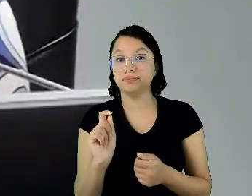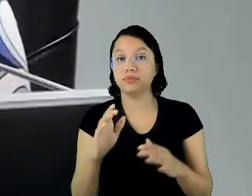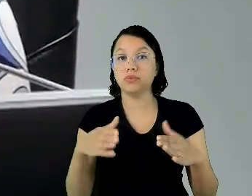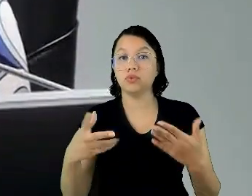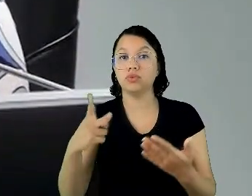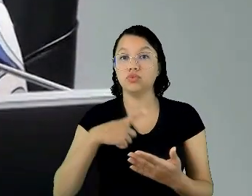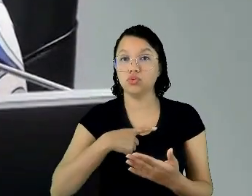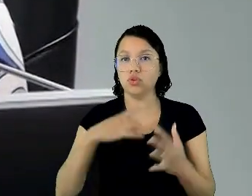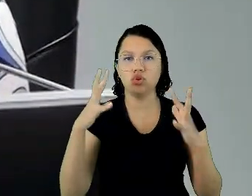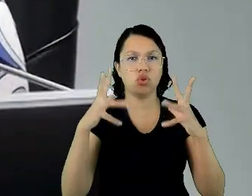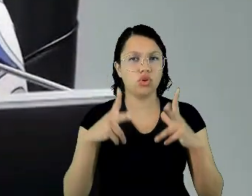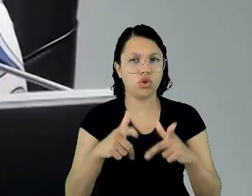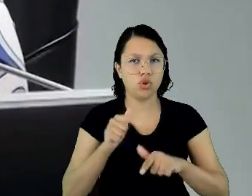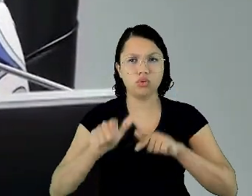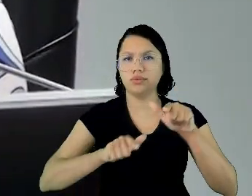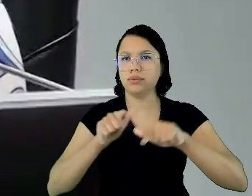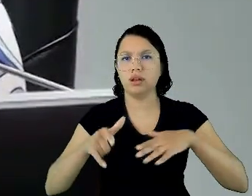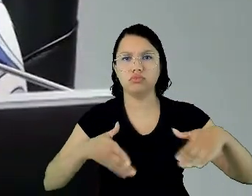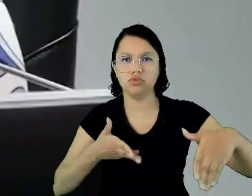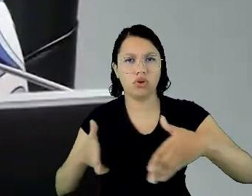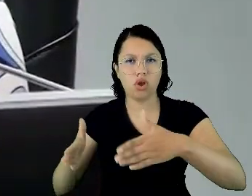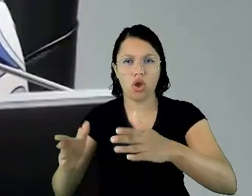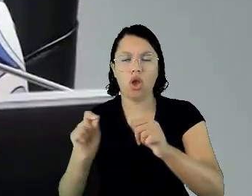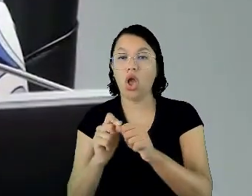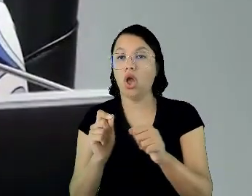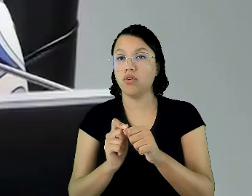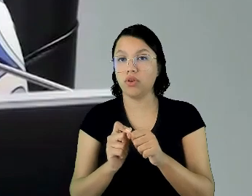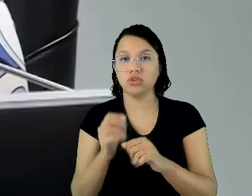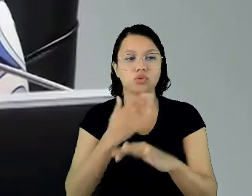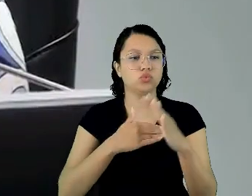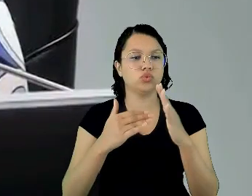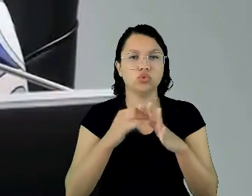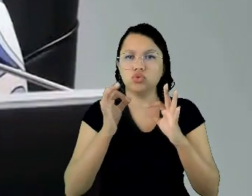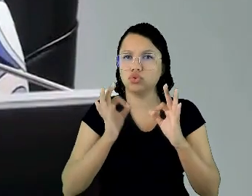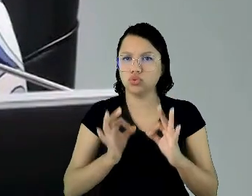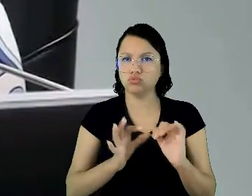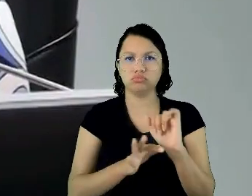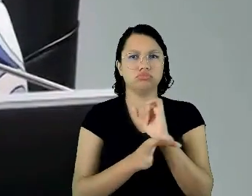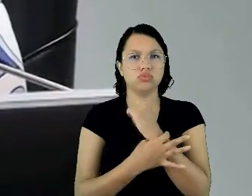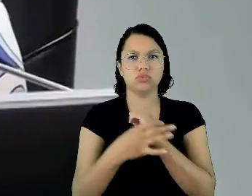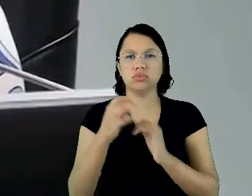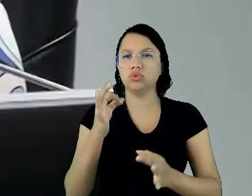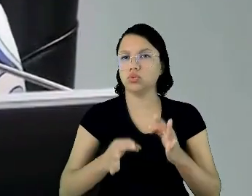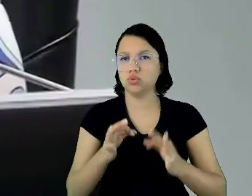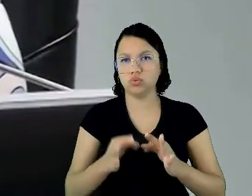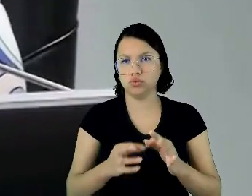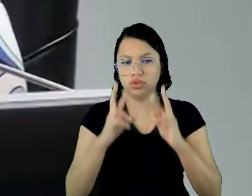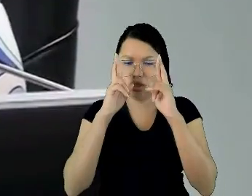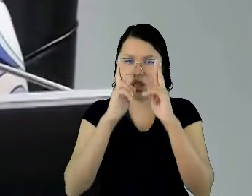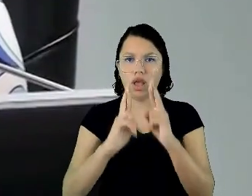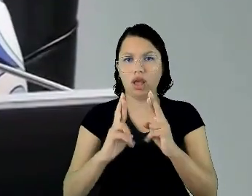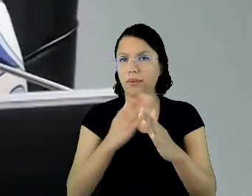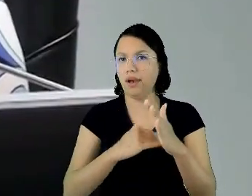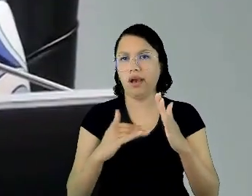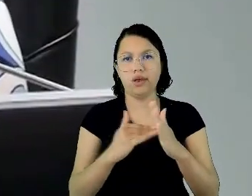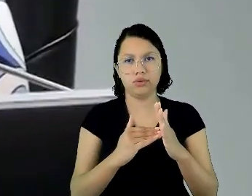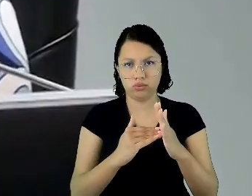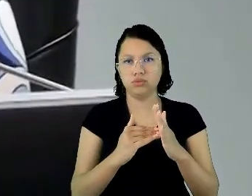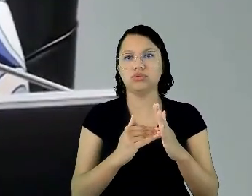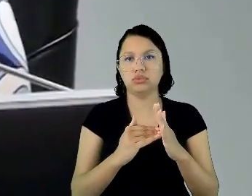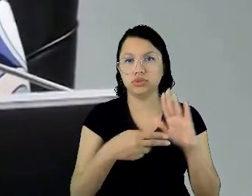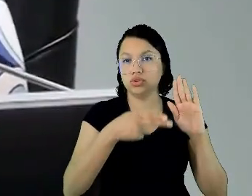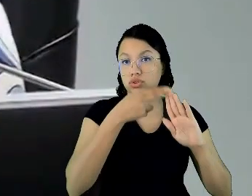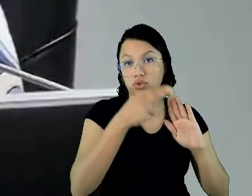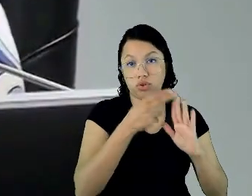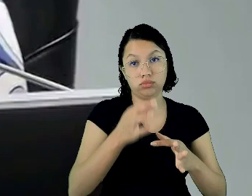faça com absoluta segurança jurídica e respeito a todo o ordenamento jurídico, né, trazendo segurança jurídica para